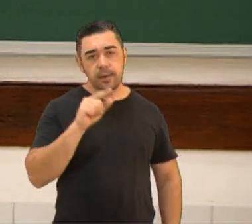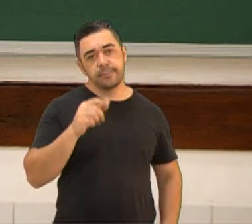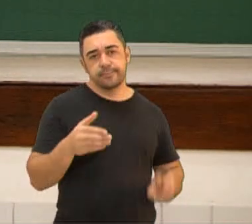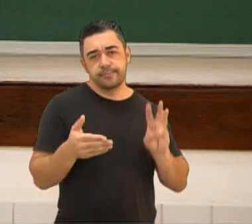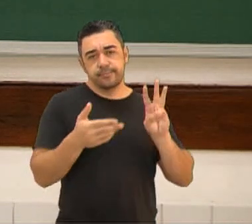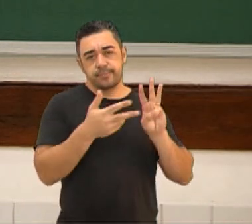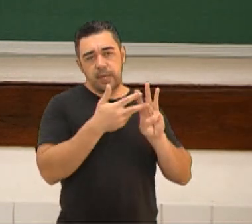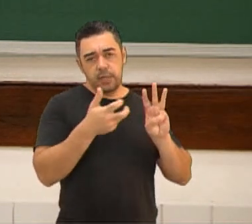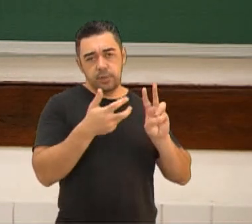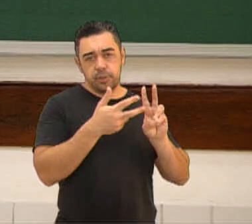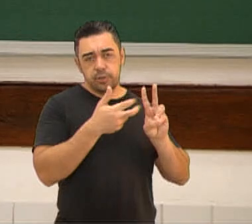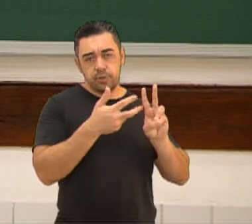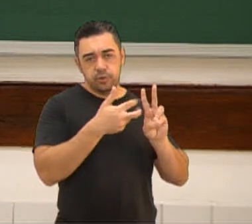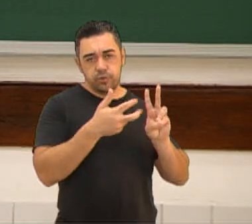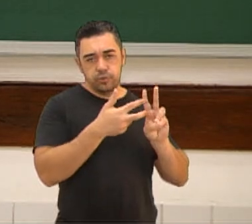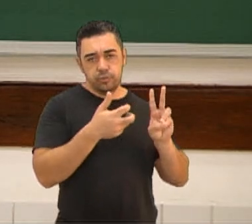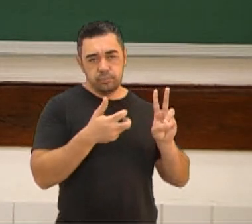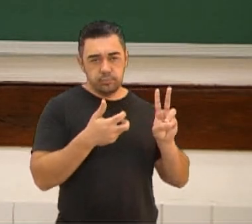índios.